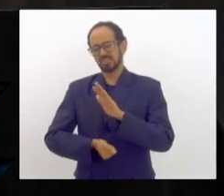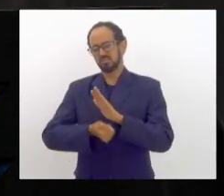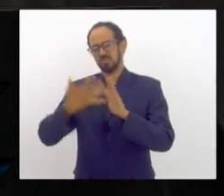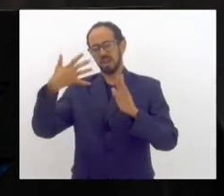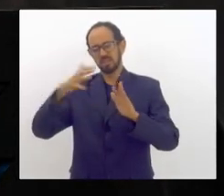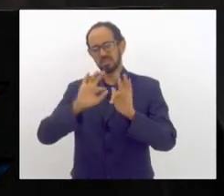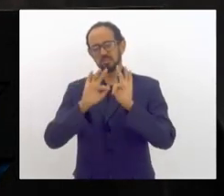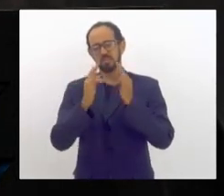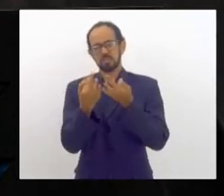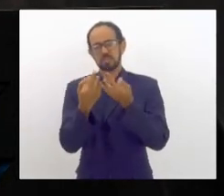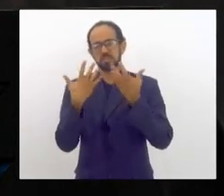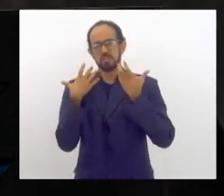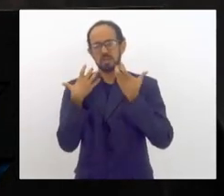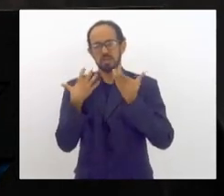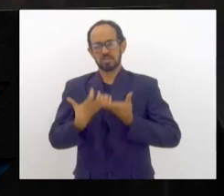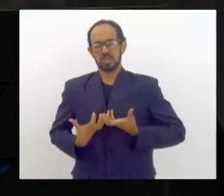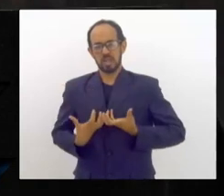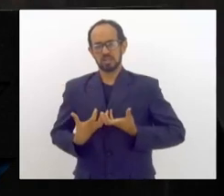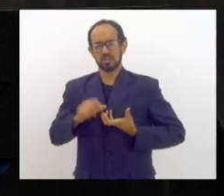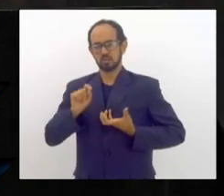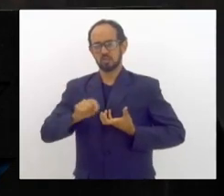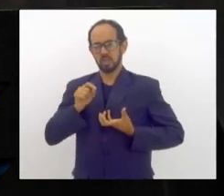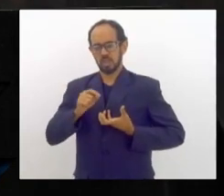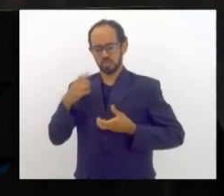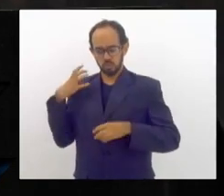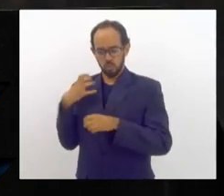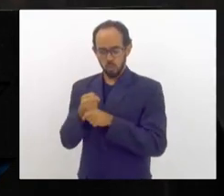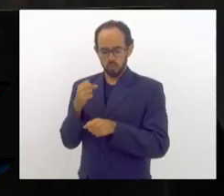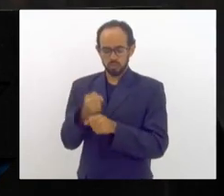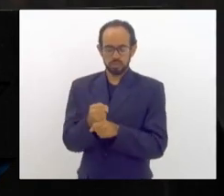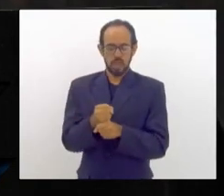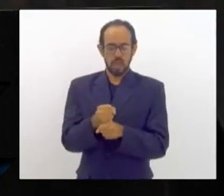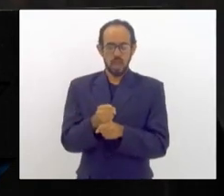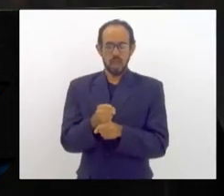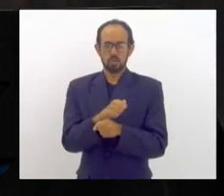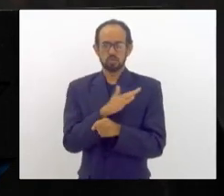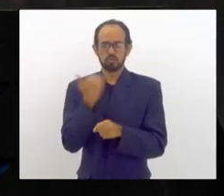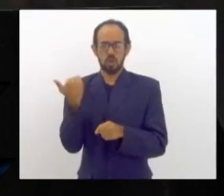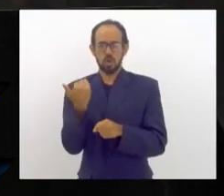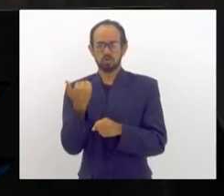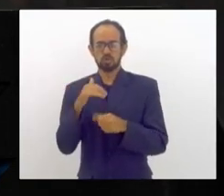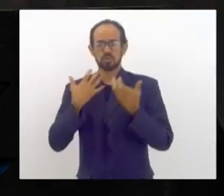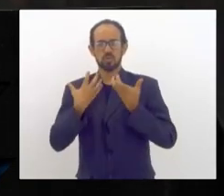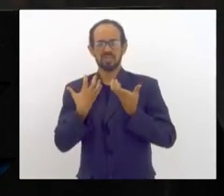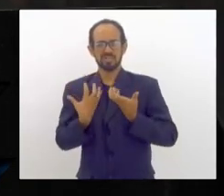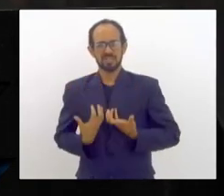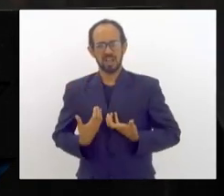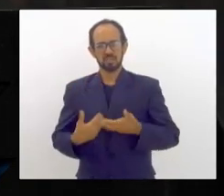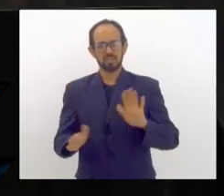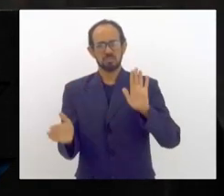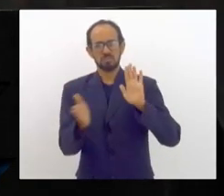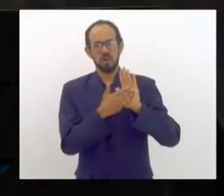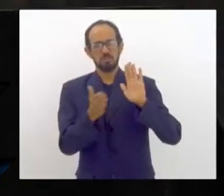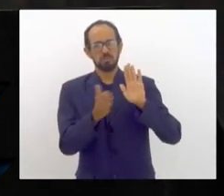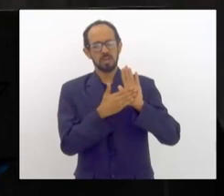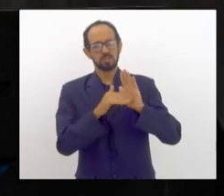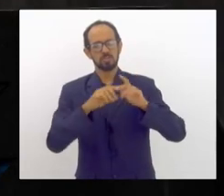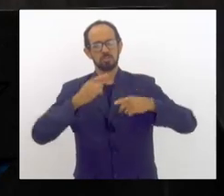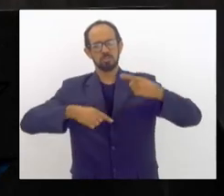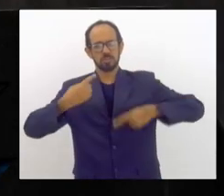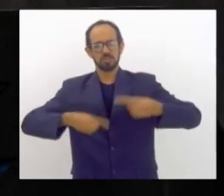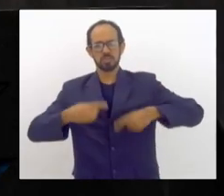estão cansadas de contar os seus mortos e estão cansadas de promessas em políticas habitacionais que nunca